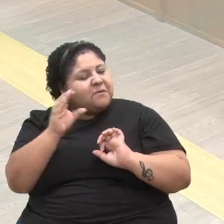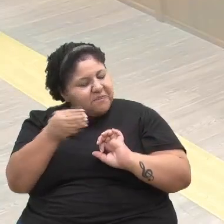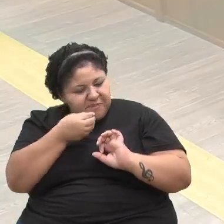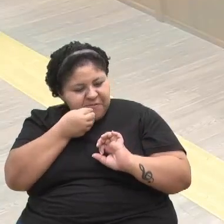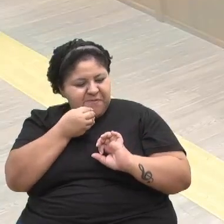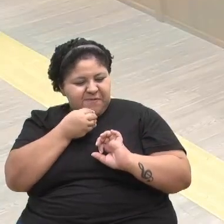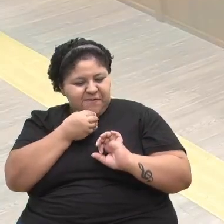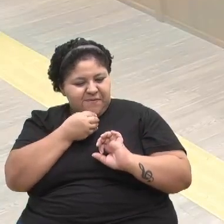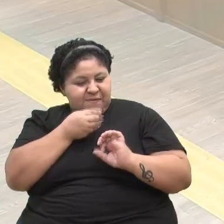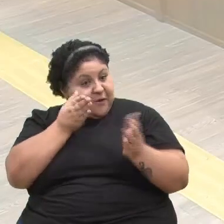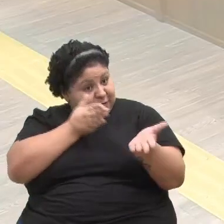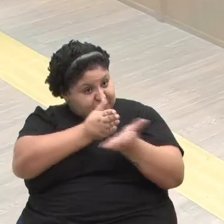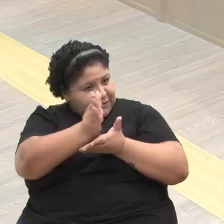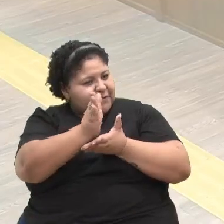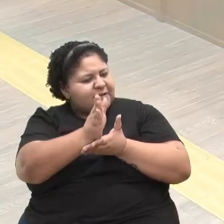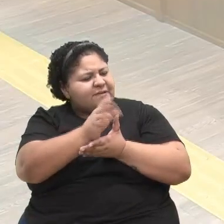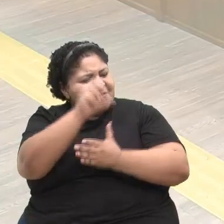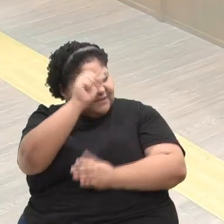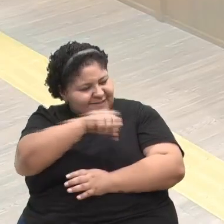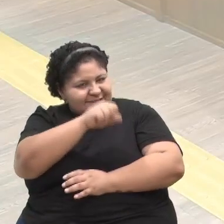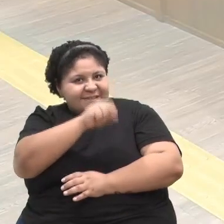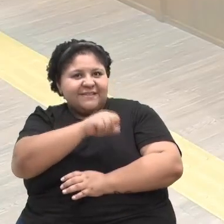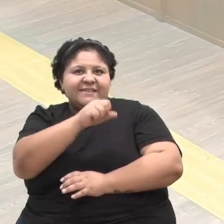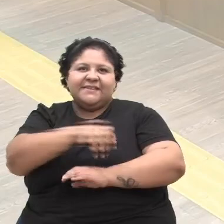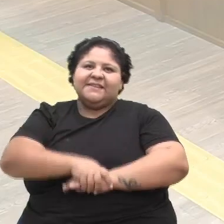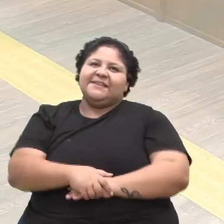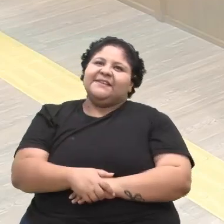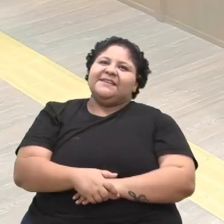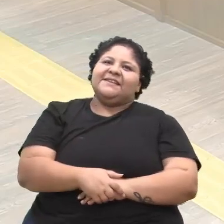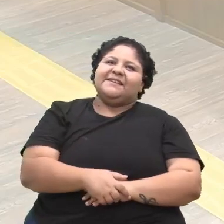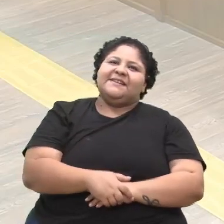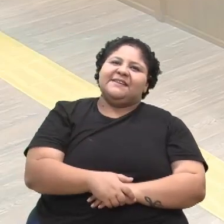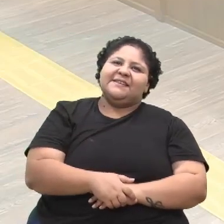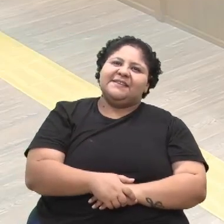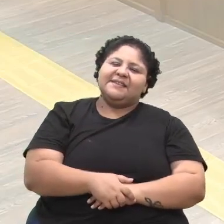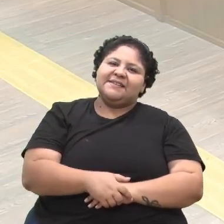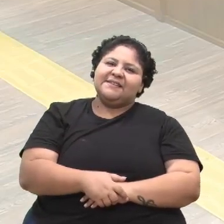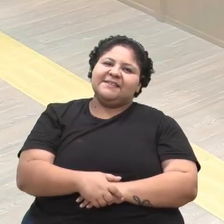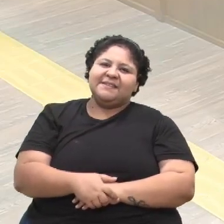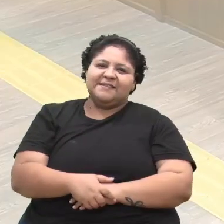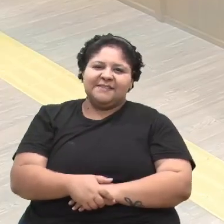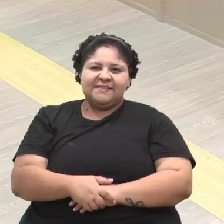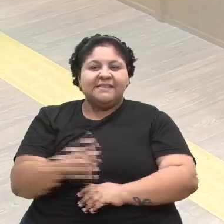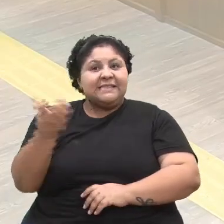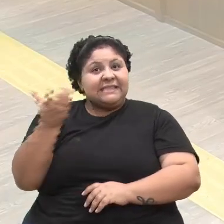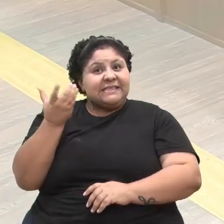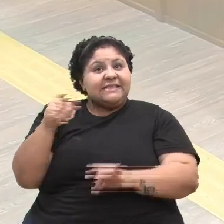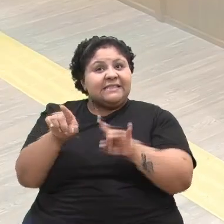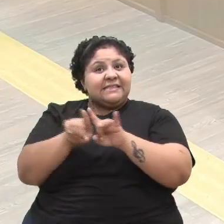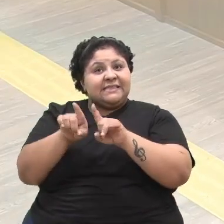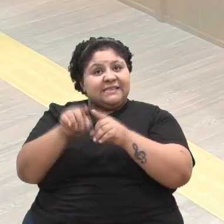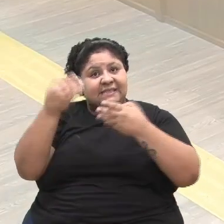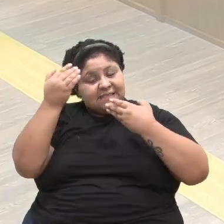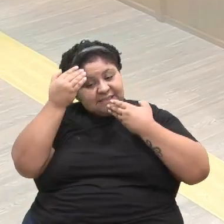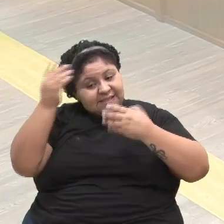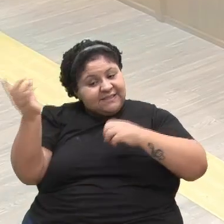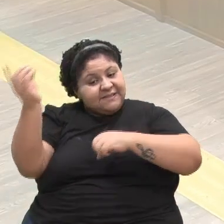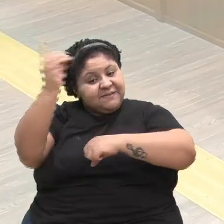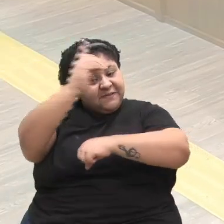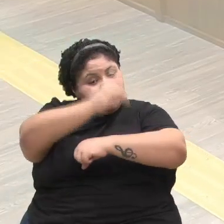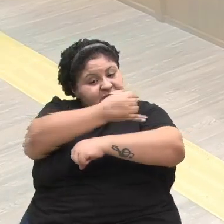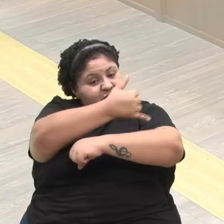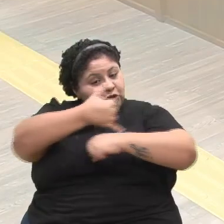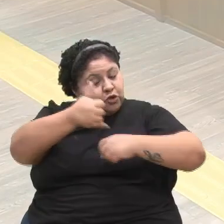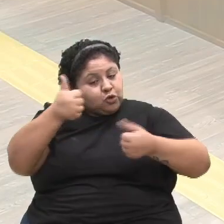sua permissão. Com certeza, fico contente. Dona Corina, quero também agradecer aqui pelos dias que a senhora passou